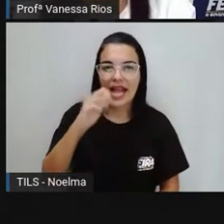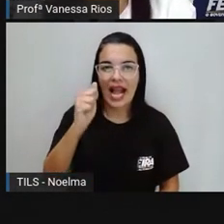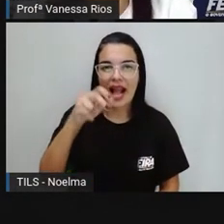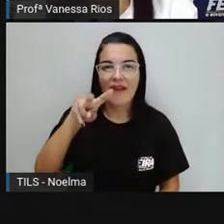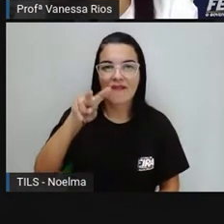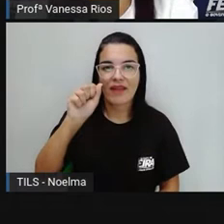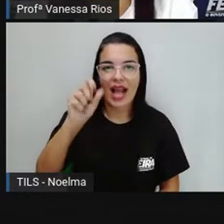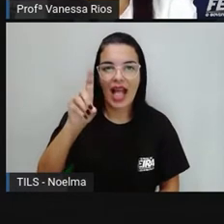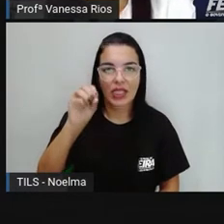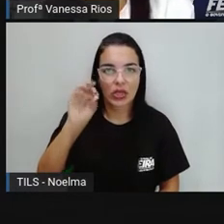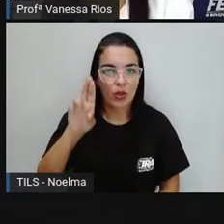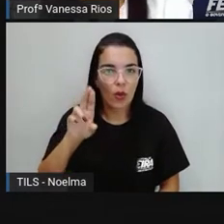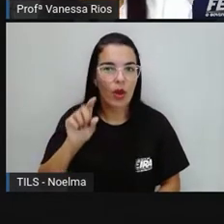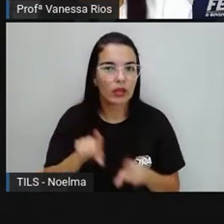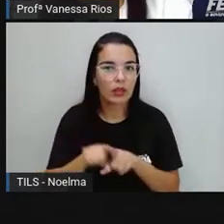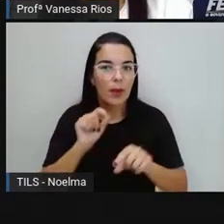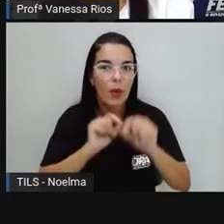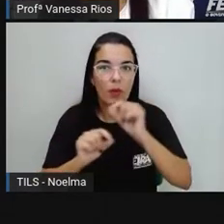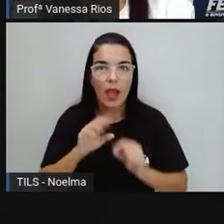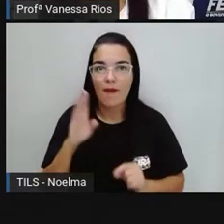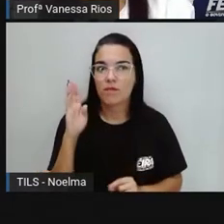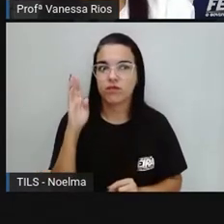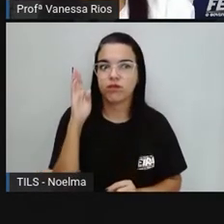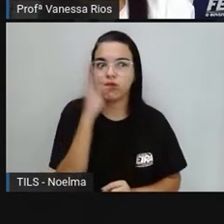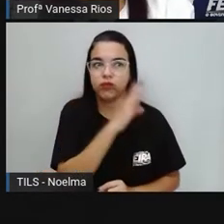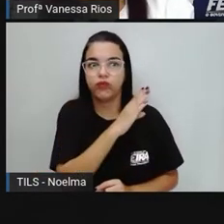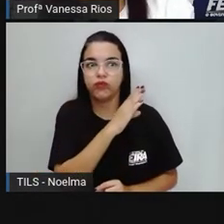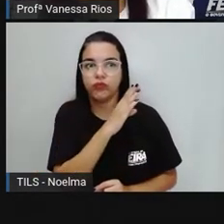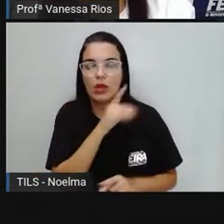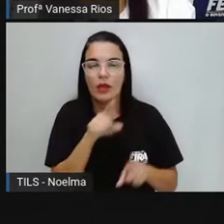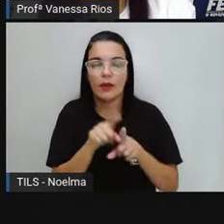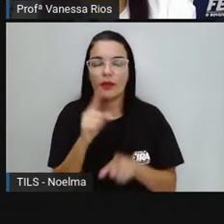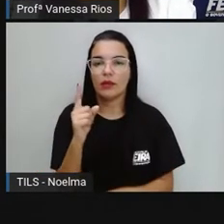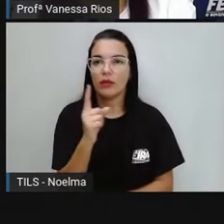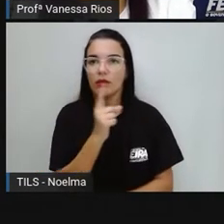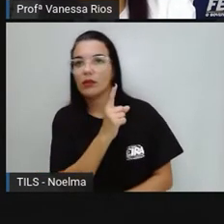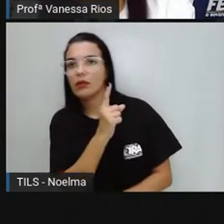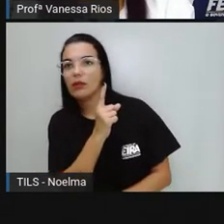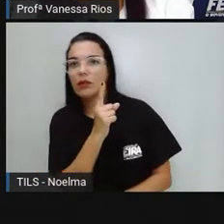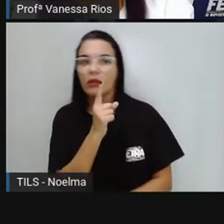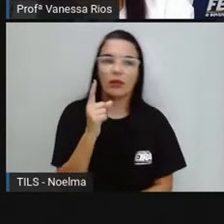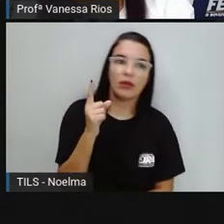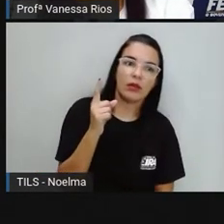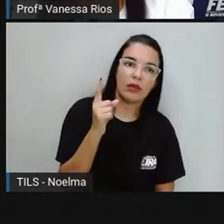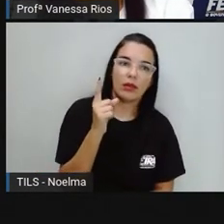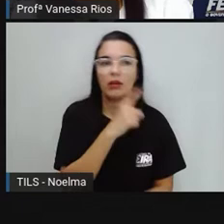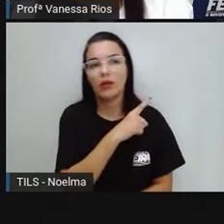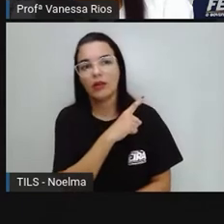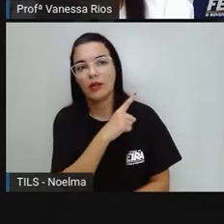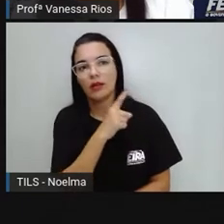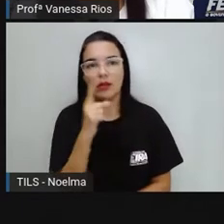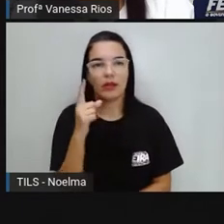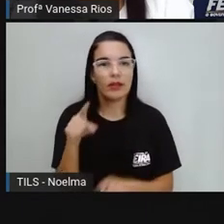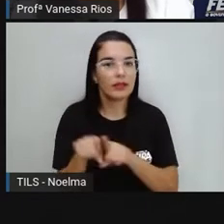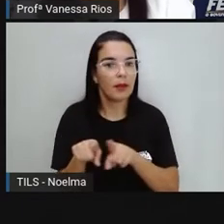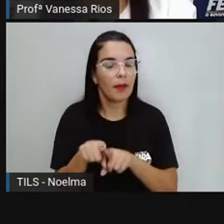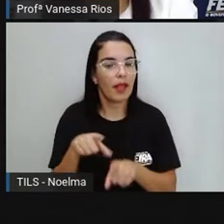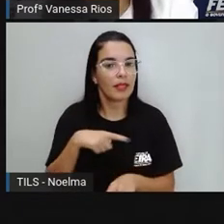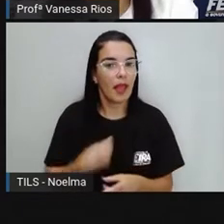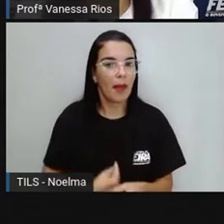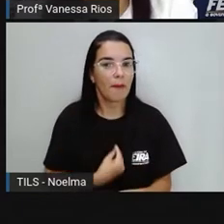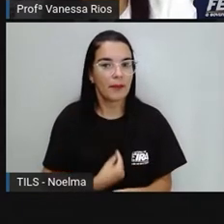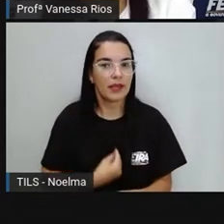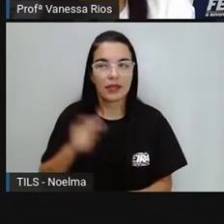e inteligente, chamado de O Hipnotizador. Além de contar com presenças de personagens do